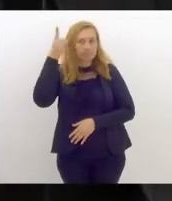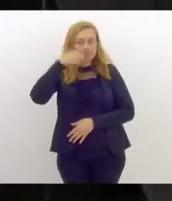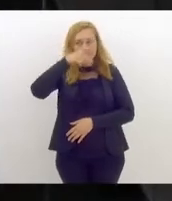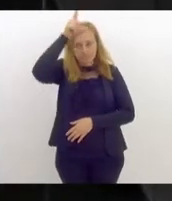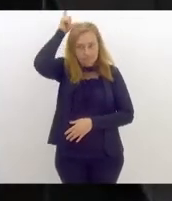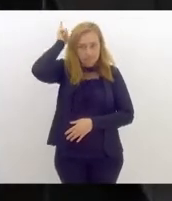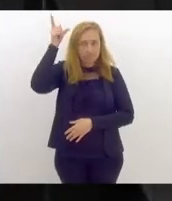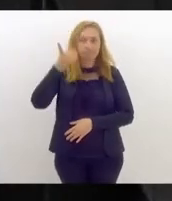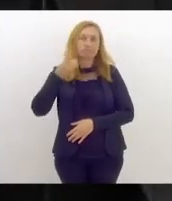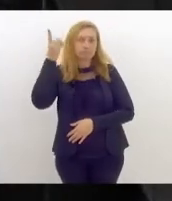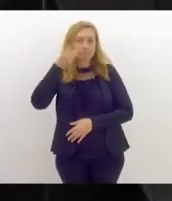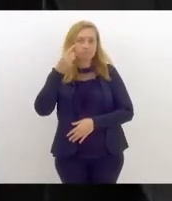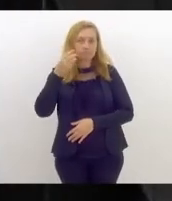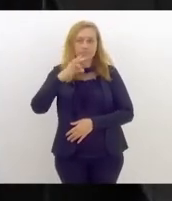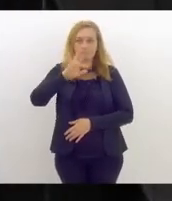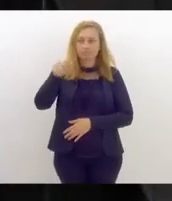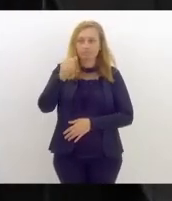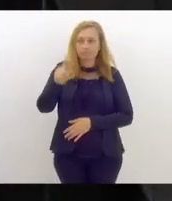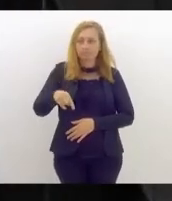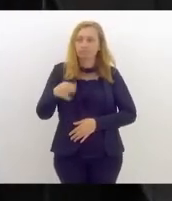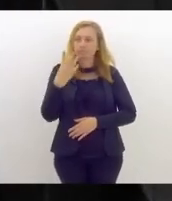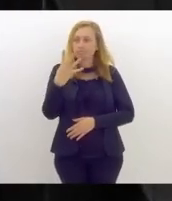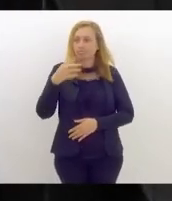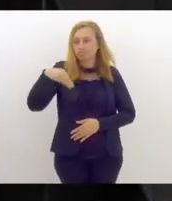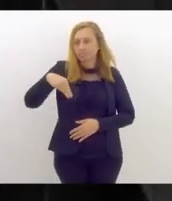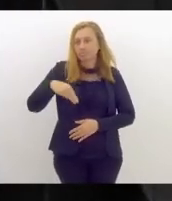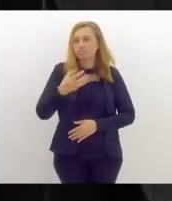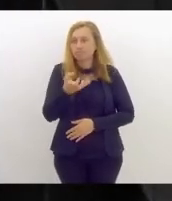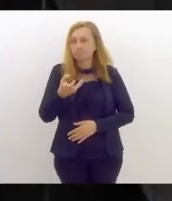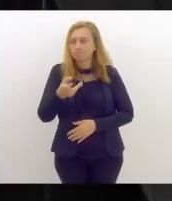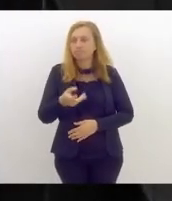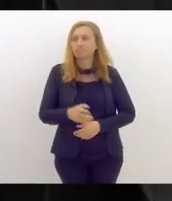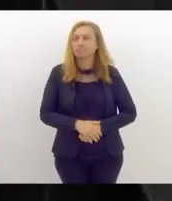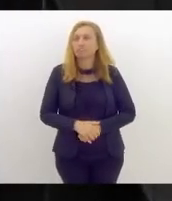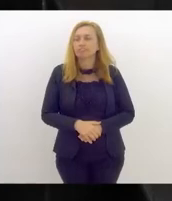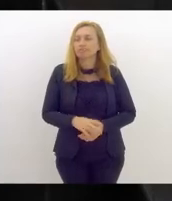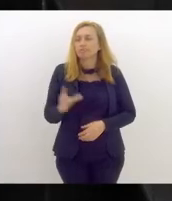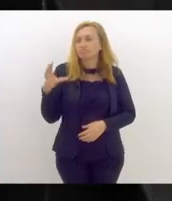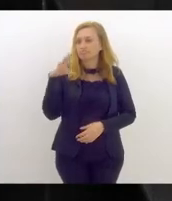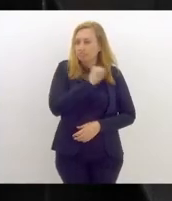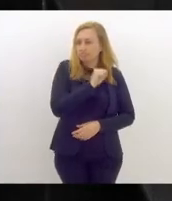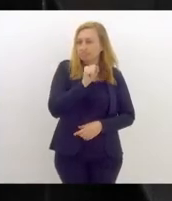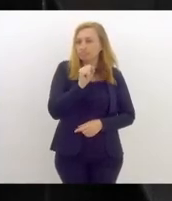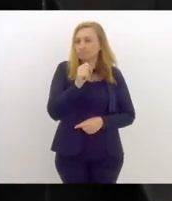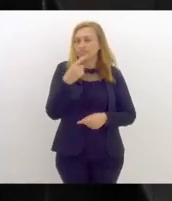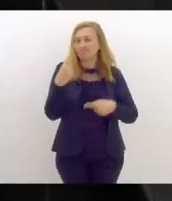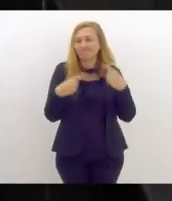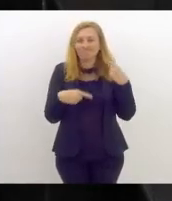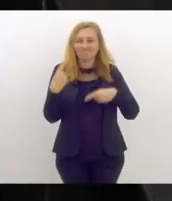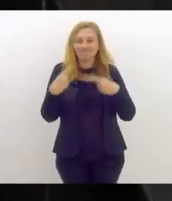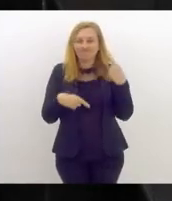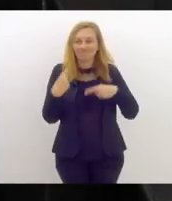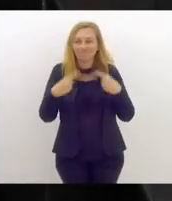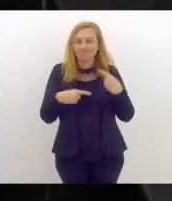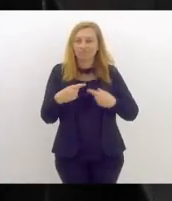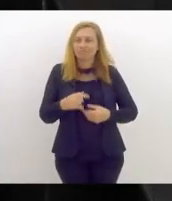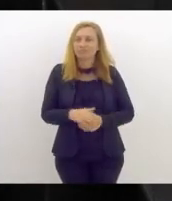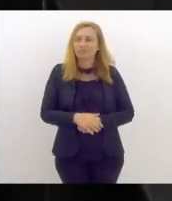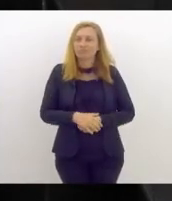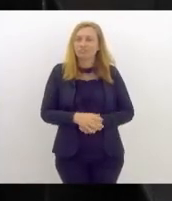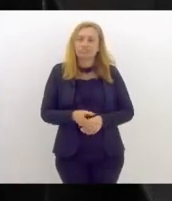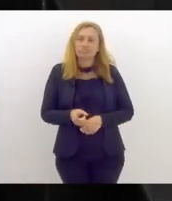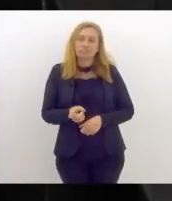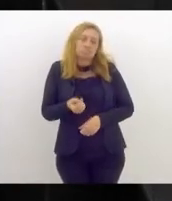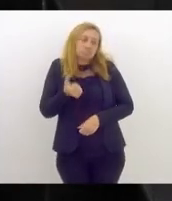Deputado Tia Jô nesses meus últimos quatro minutos eu queria eu queria fazer aqui uma rápida discussão já já não tem tanto tempo